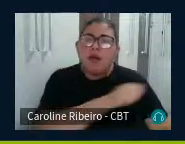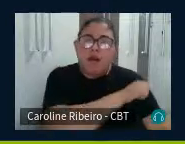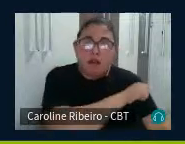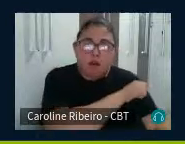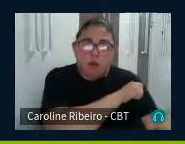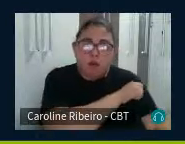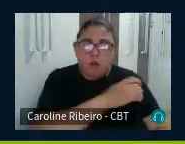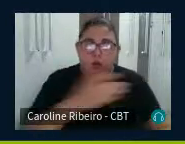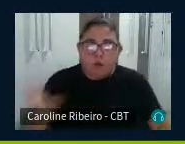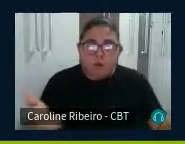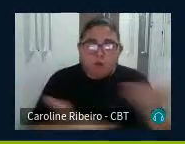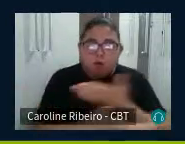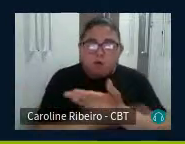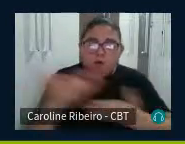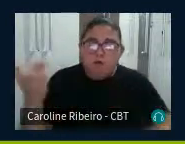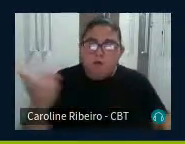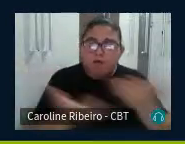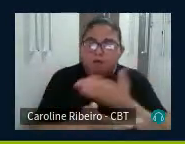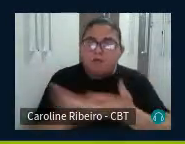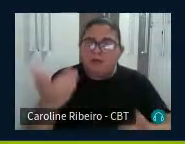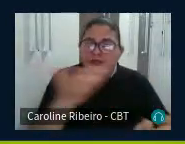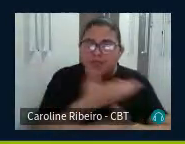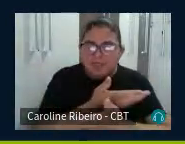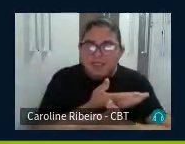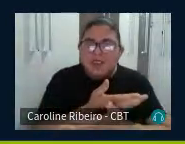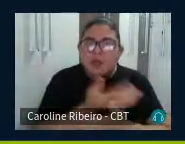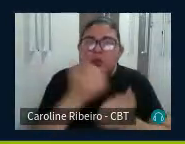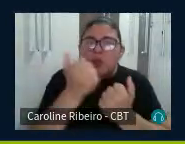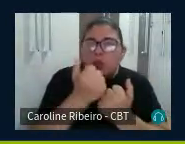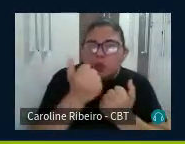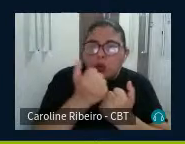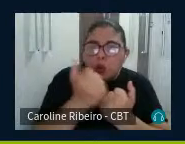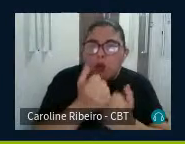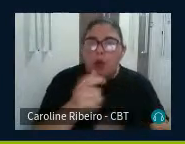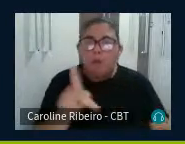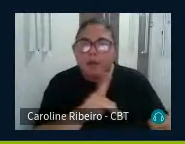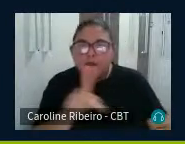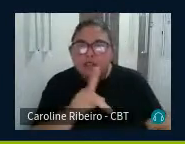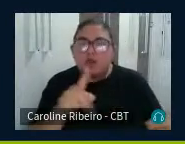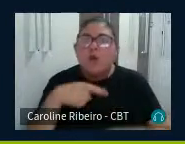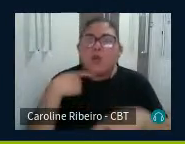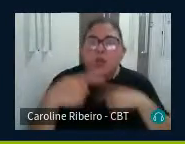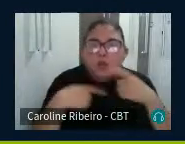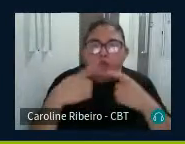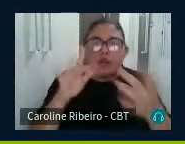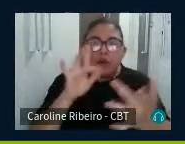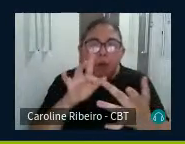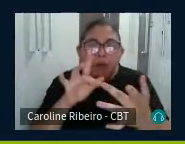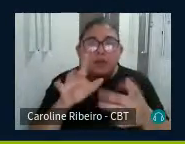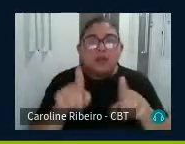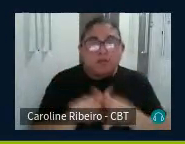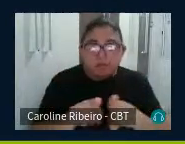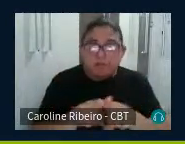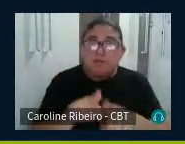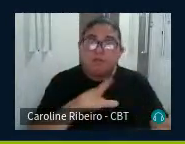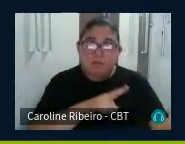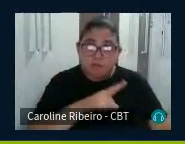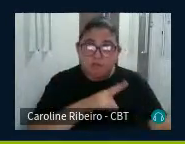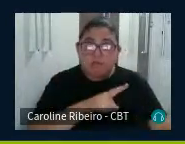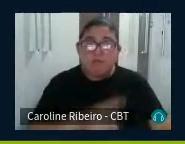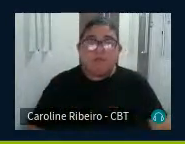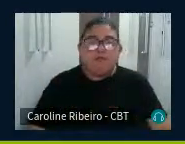eram consultores do que com os professores, né? Mas se a gente precisasse, eles estariam à disposição.